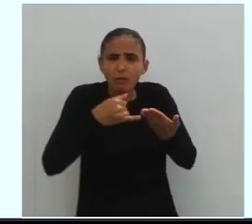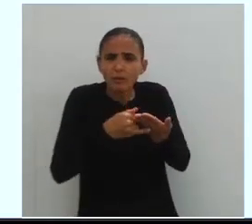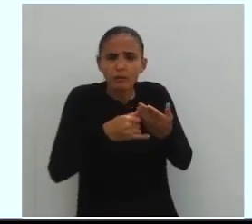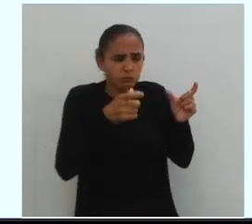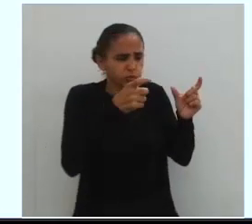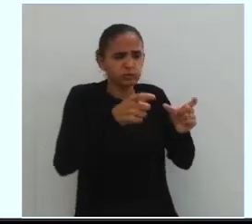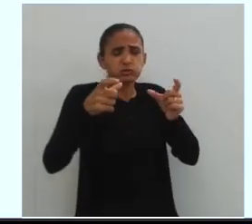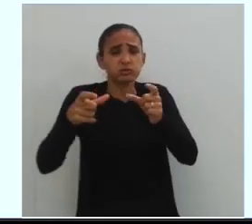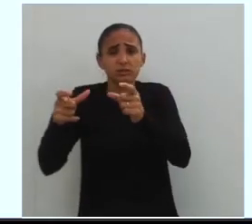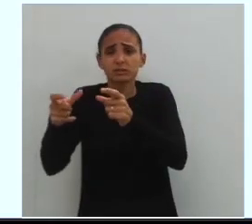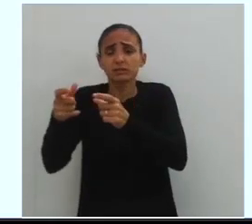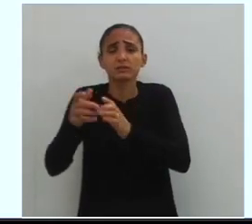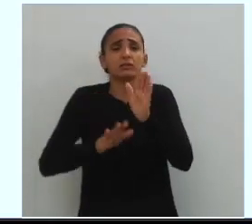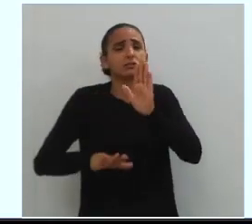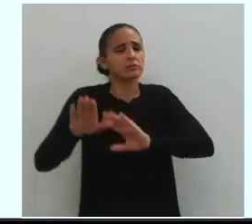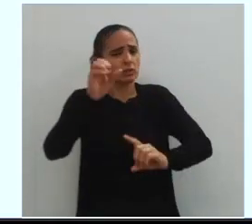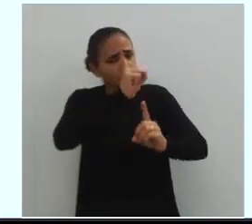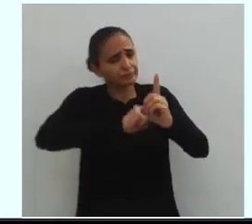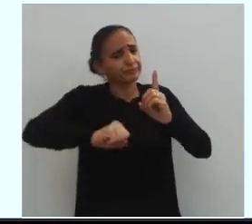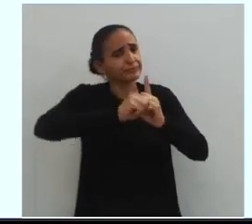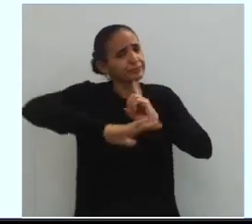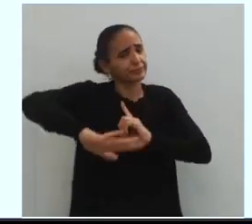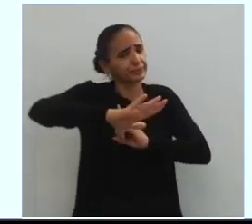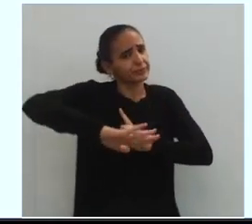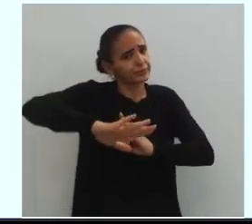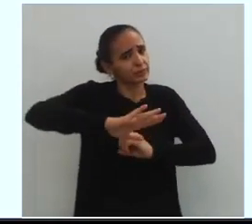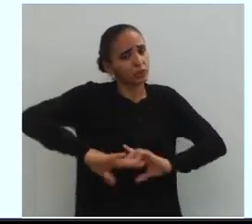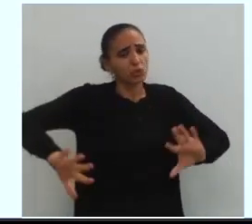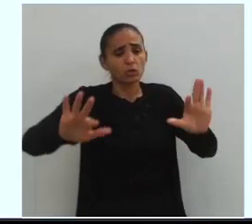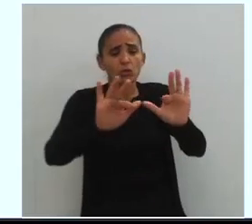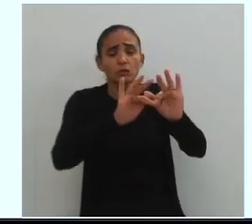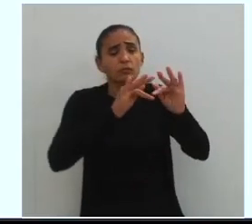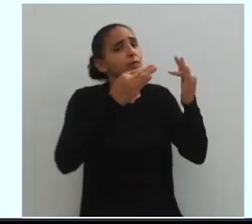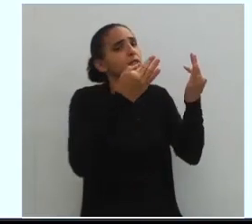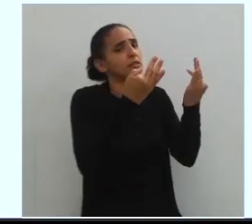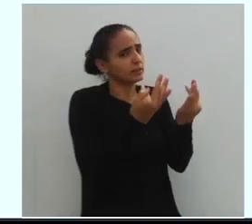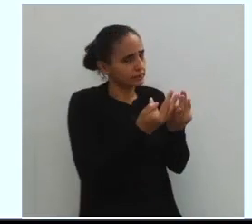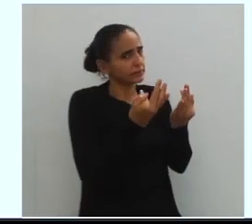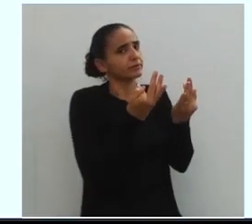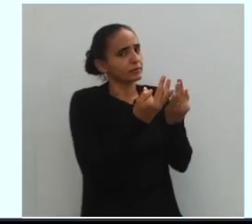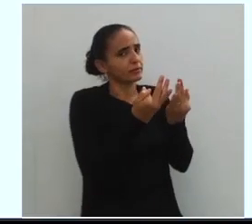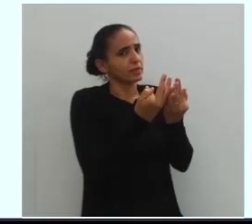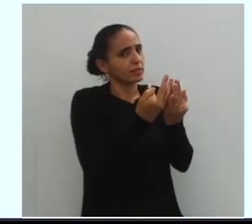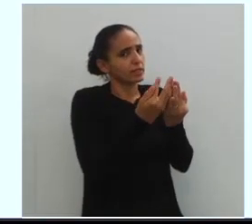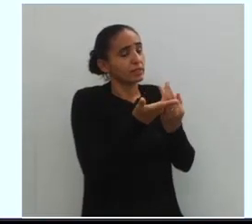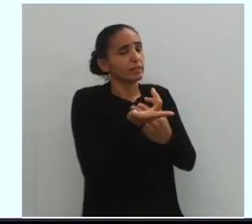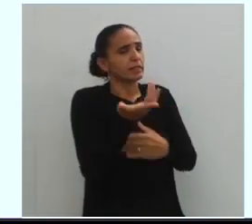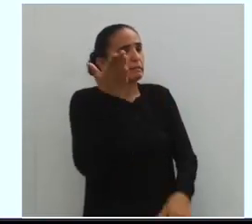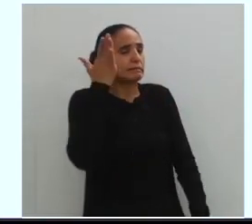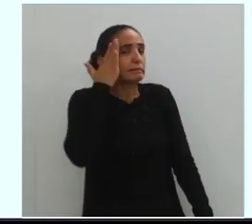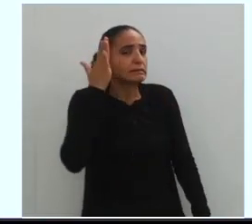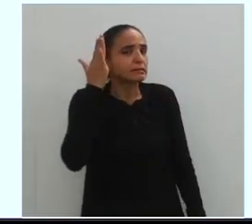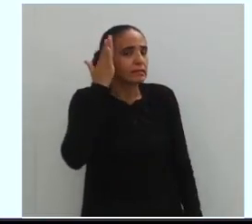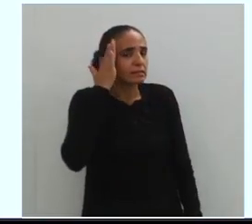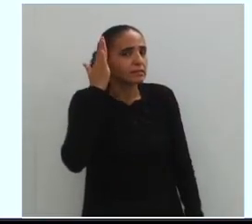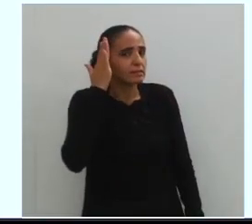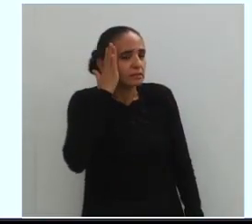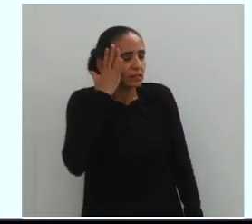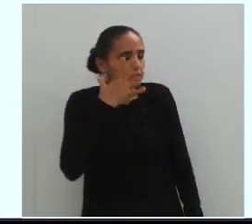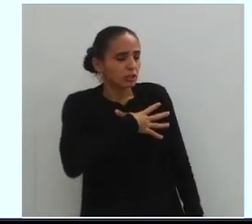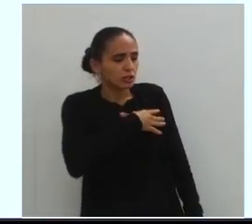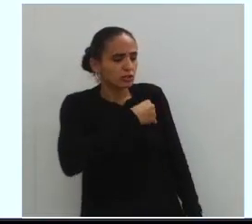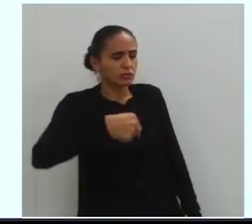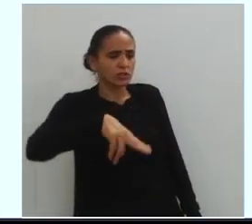e em torno de toda a nossa sociedade. Quando a família ela toma realmente a ciência que seu